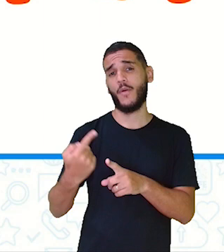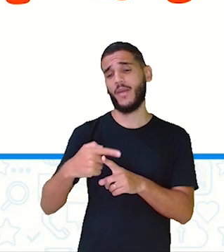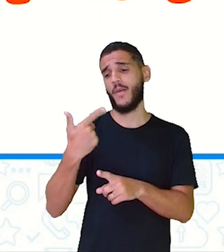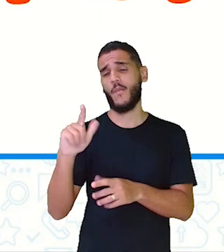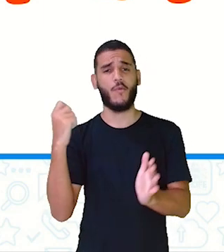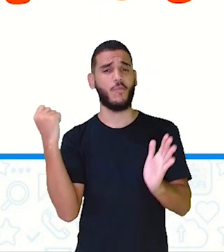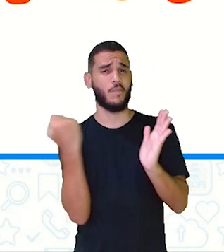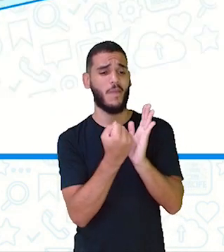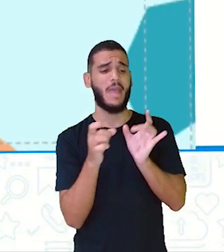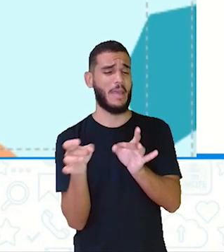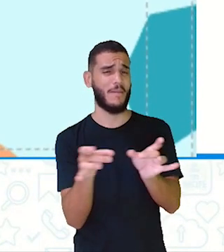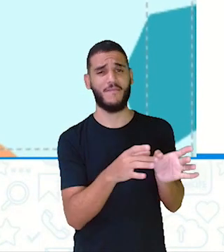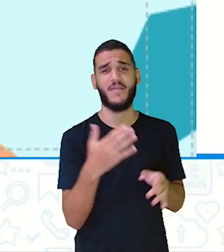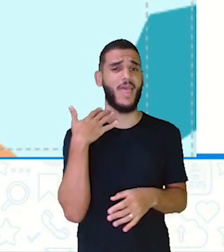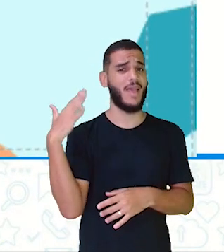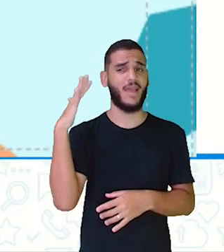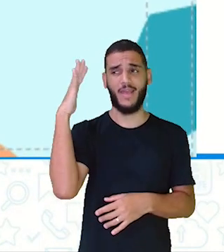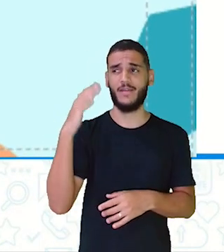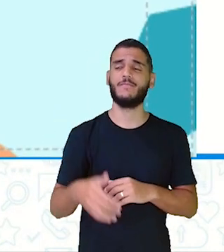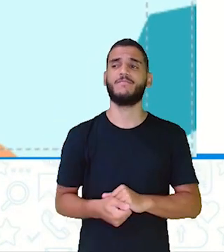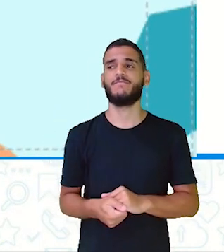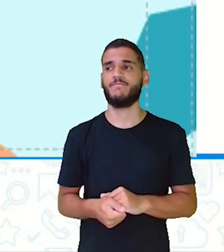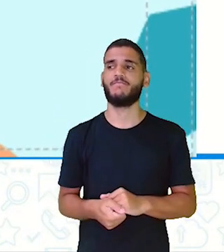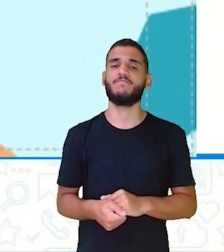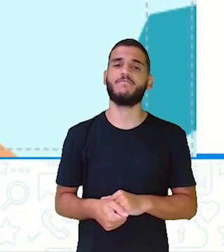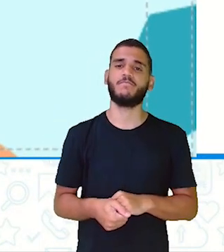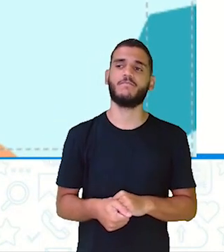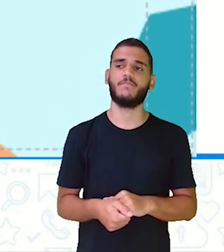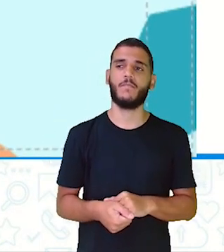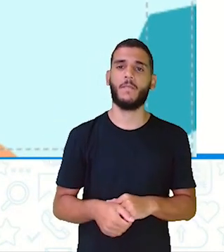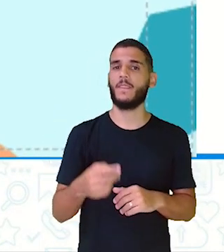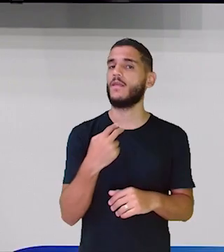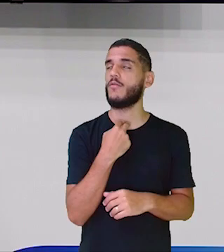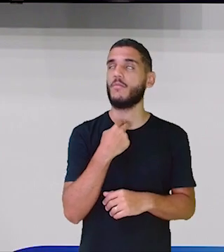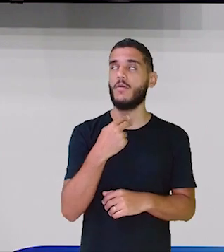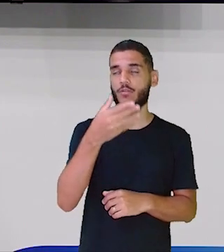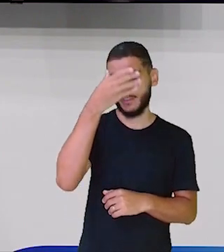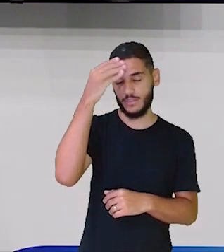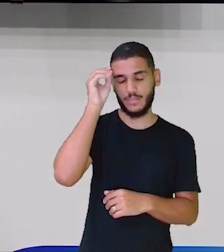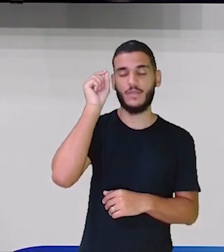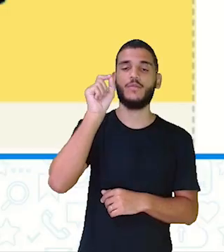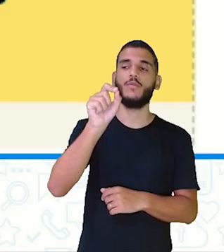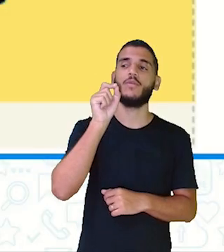do medicamento de marca. E aí, não esquecer de